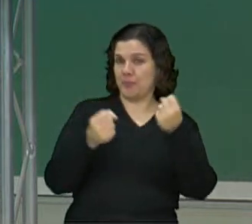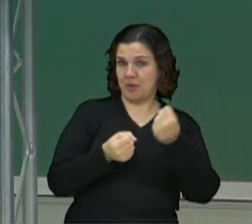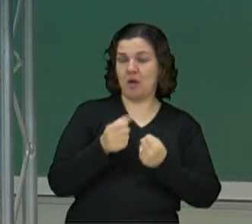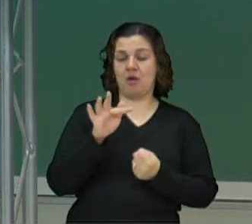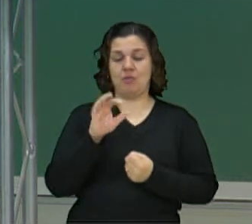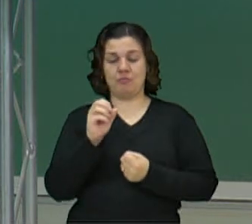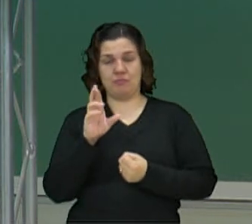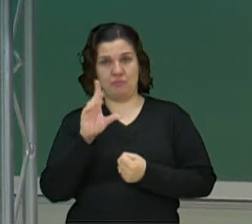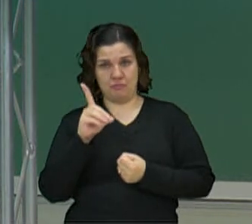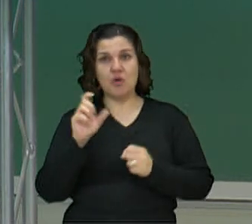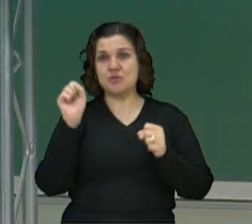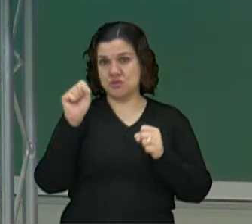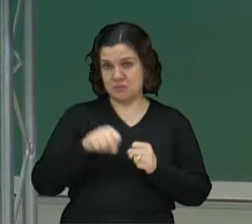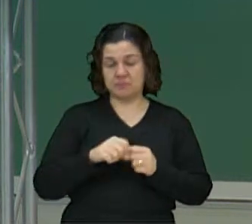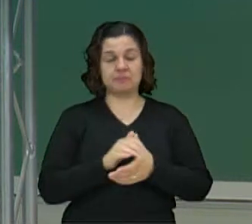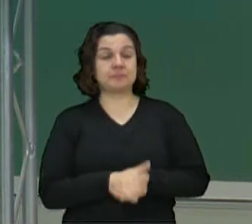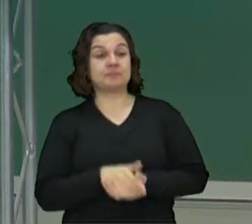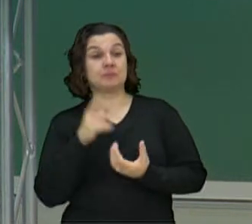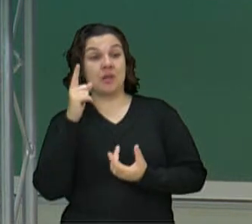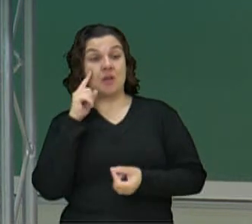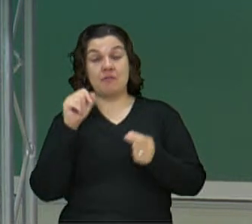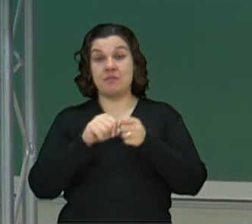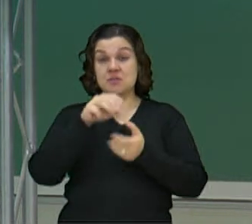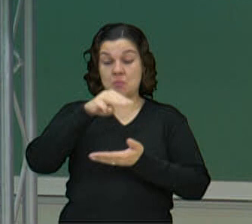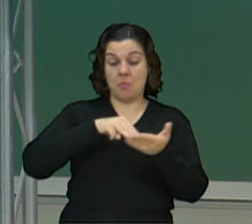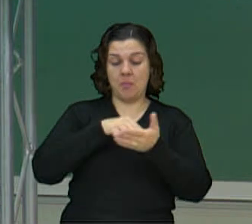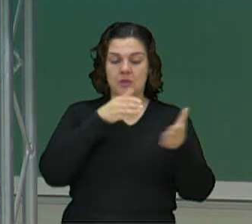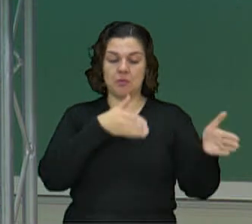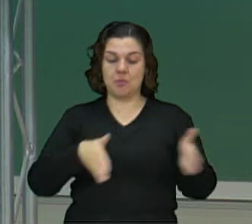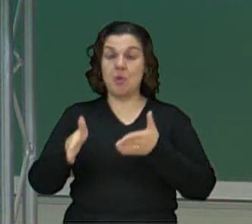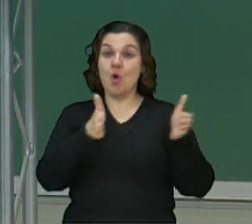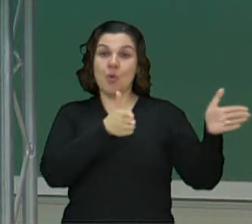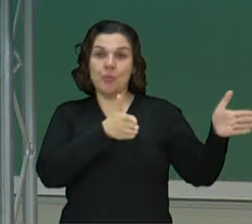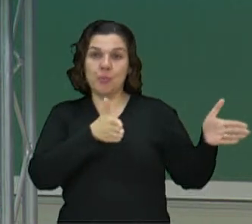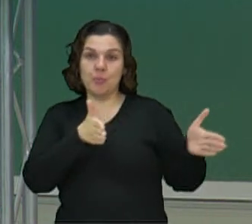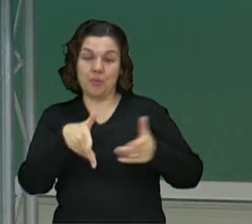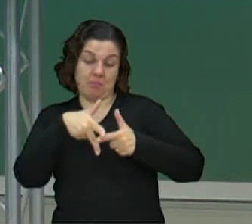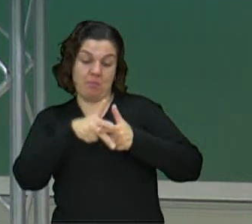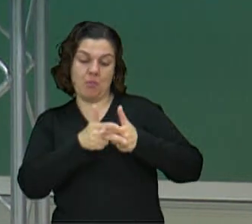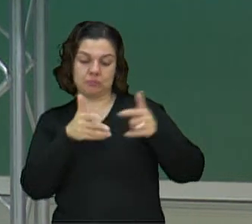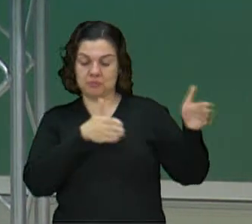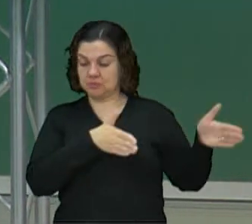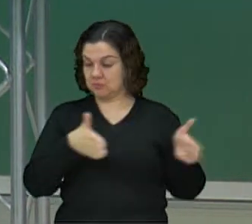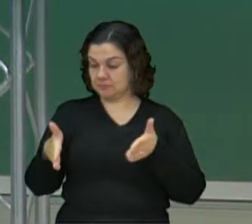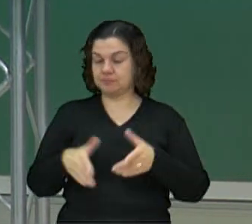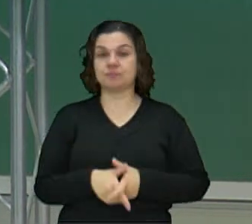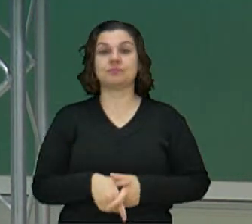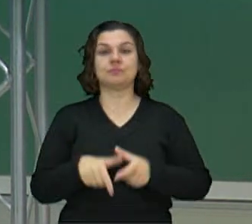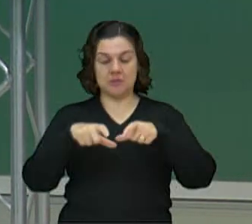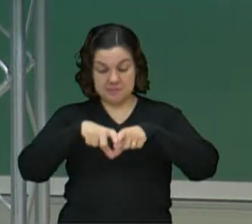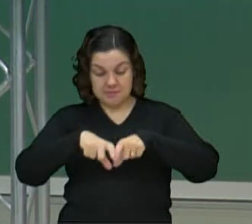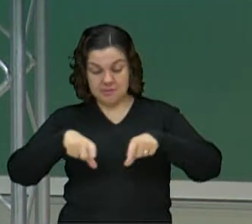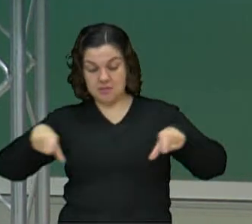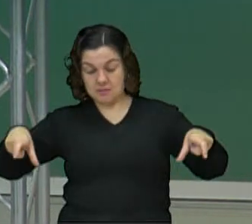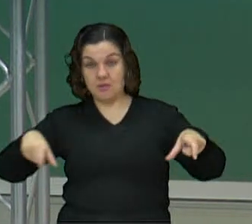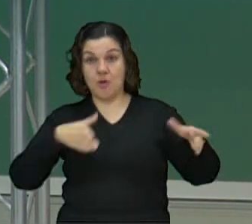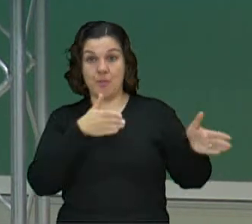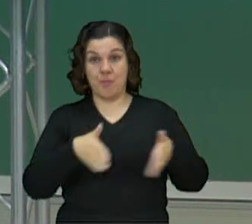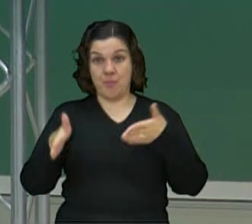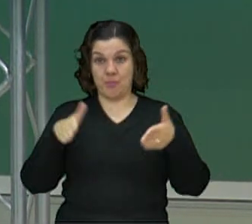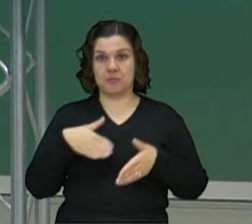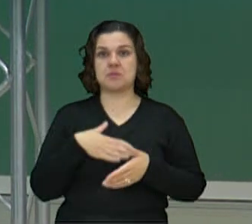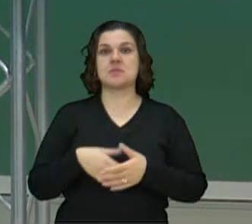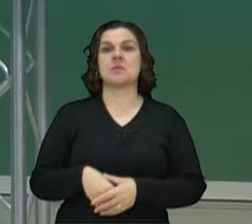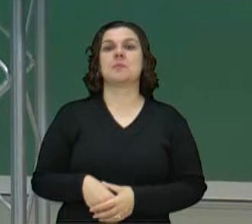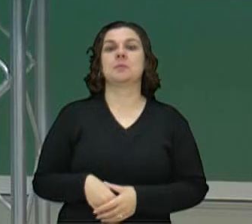automóveis. Ele criou um método de produção em linha de montagem. Então, em linha de montagem